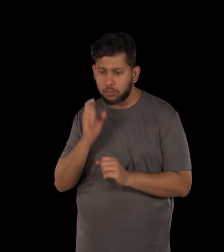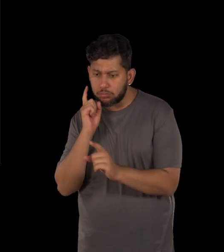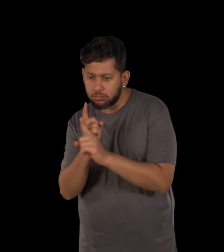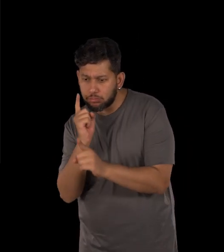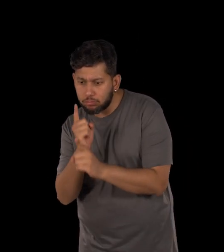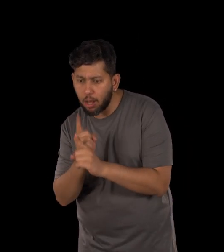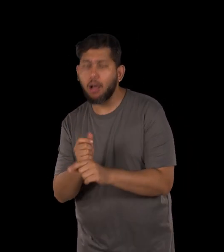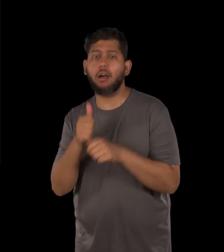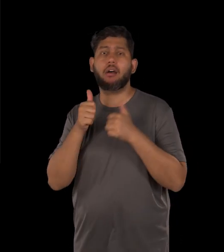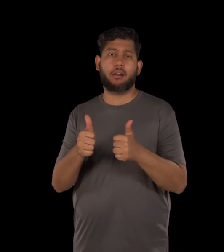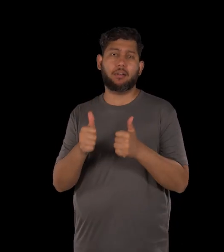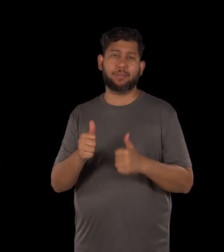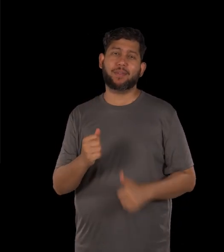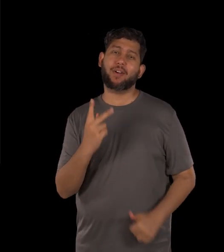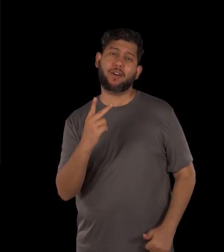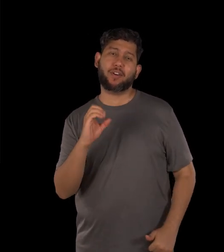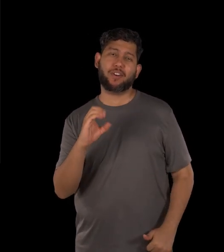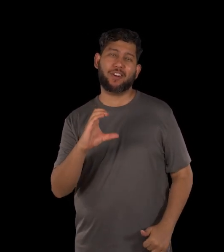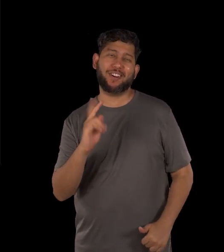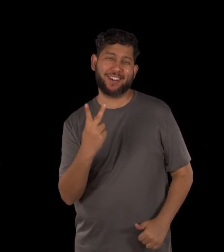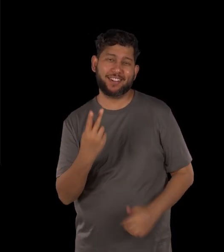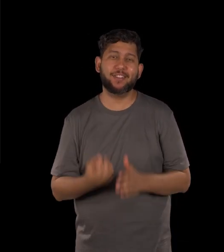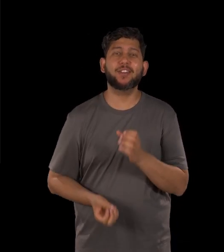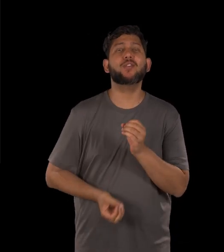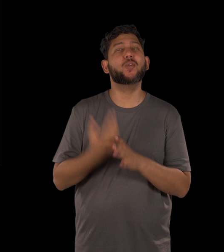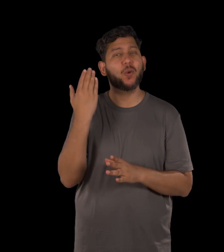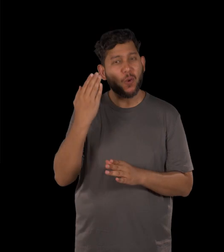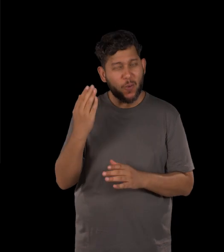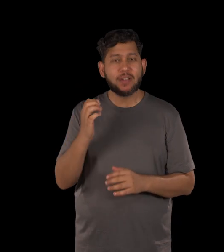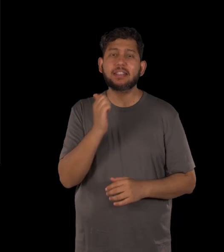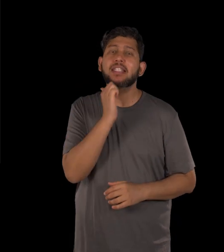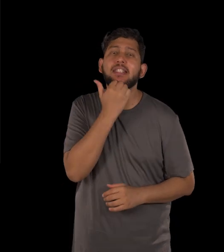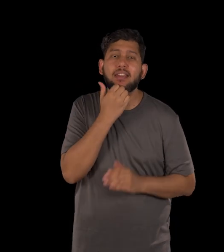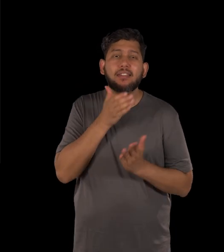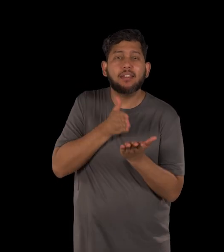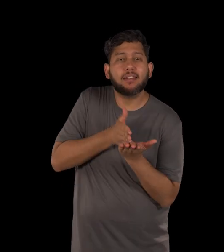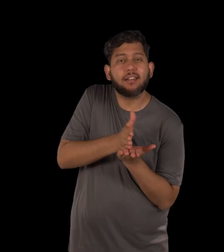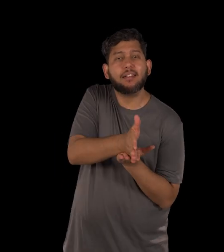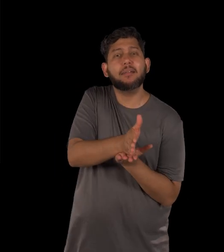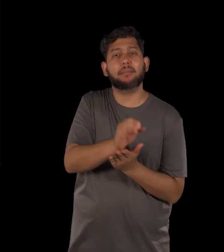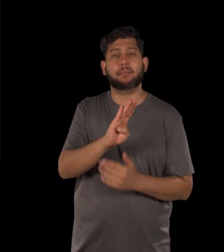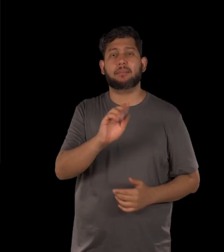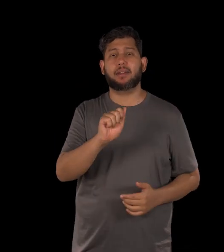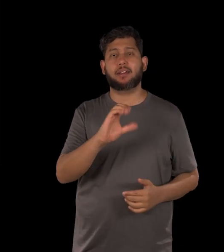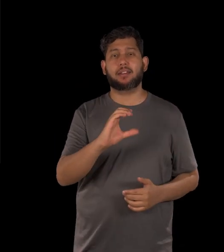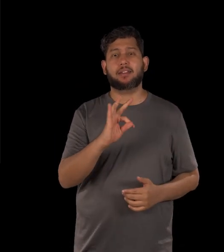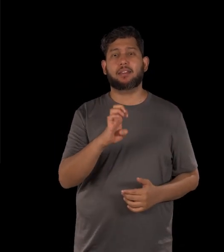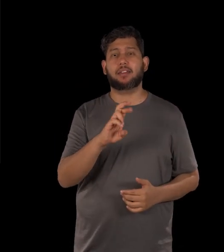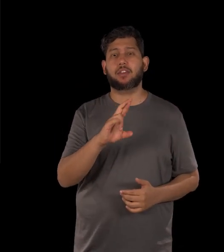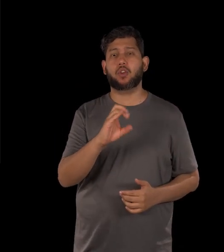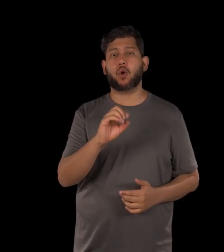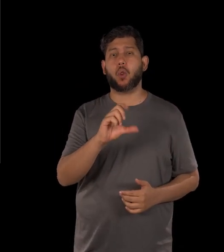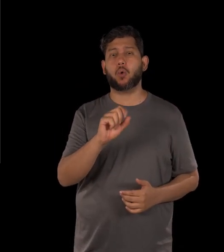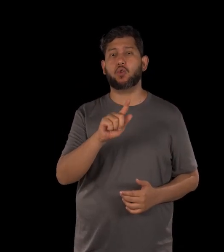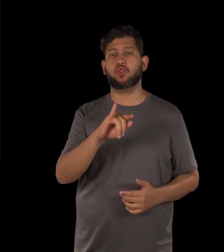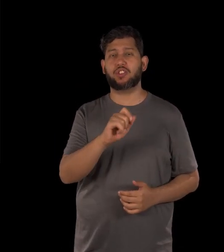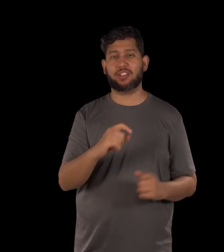e cultivado em cultura pura. Assim, Koch deu origem à ciência da bacteriologia.